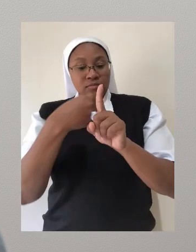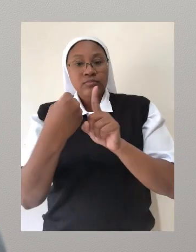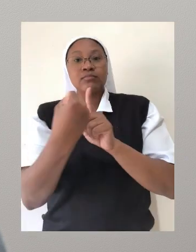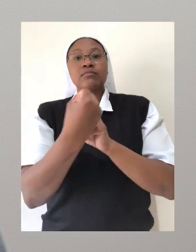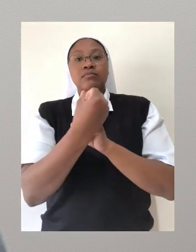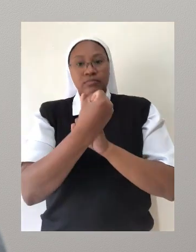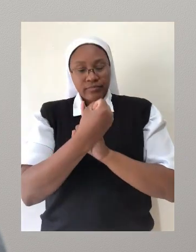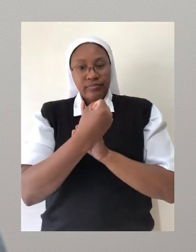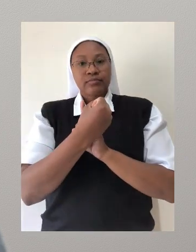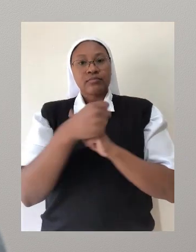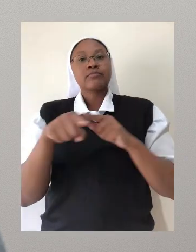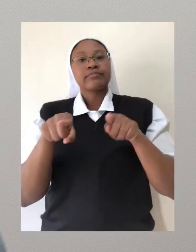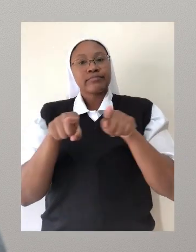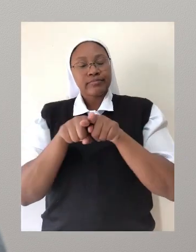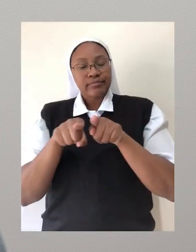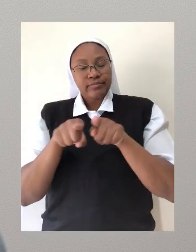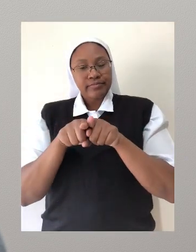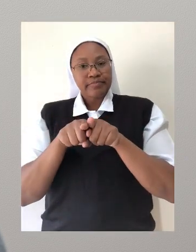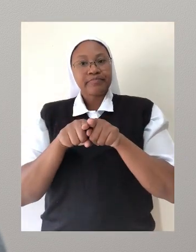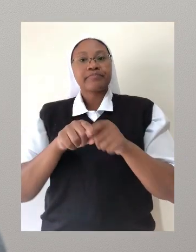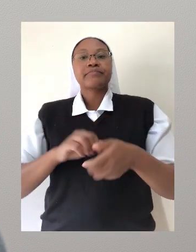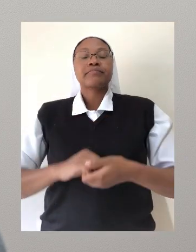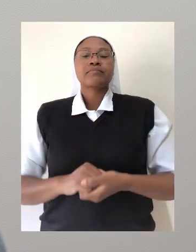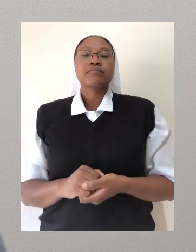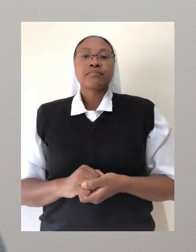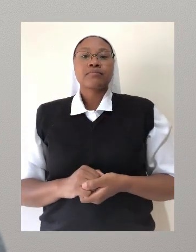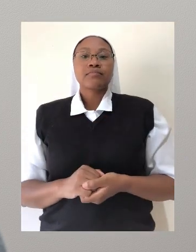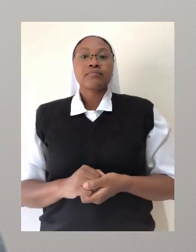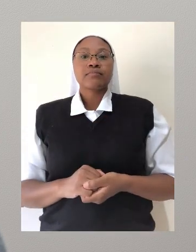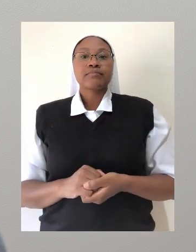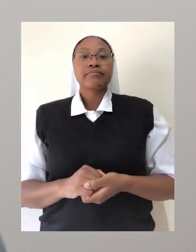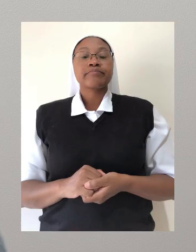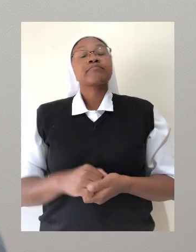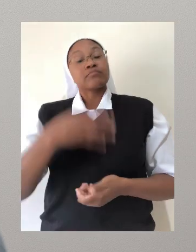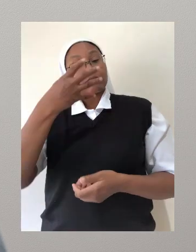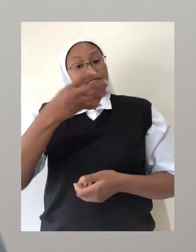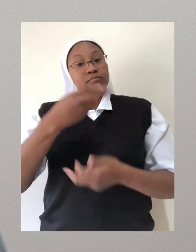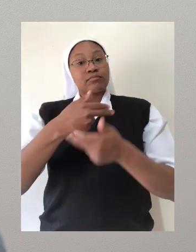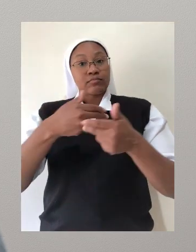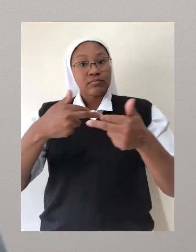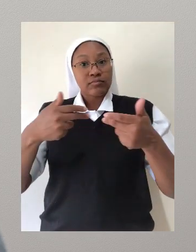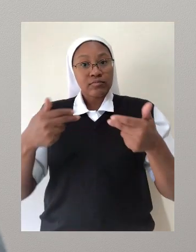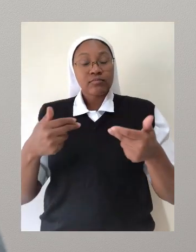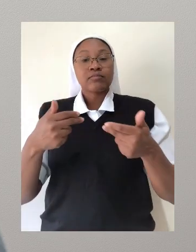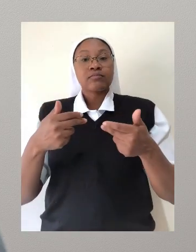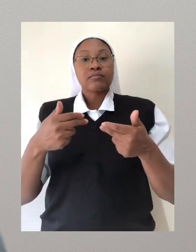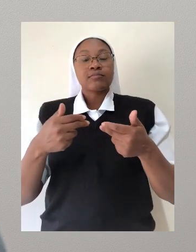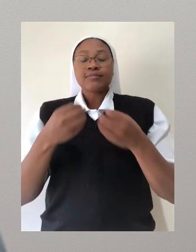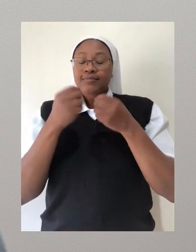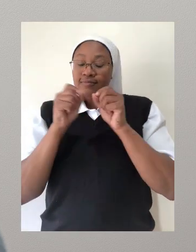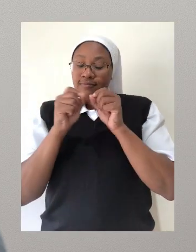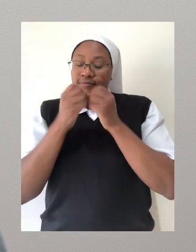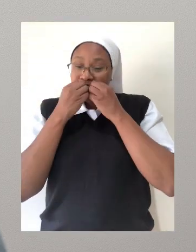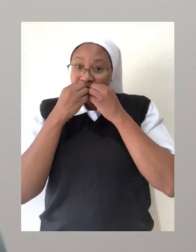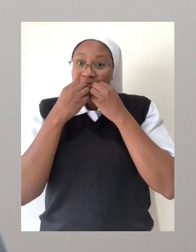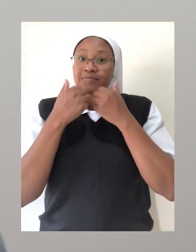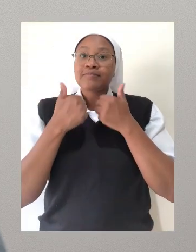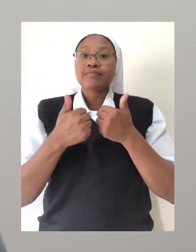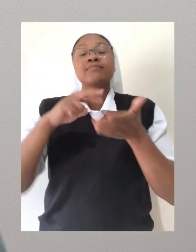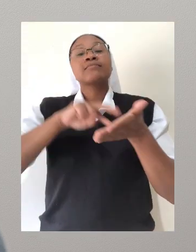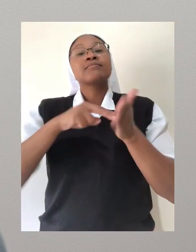e social, Sacrosanctum Concilium número 110. Quarto ponto, é fazer o